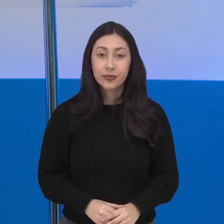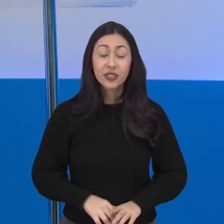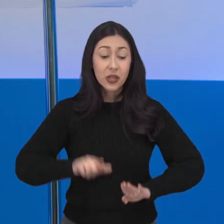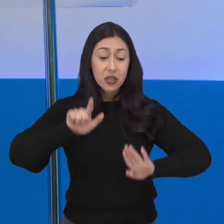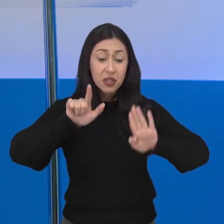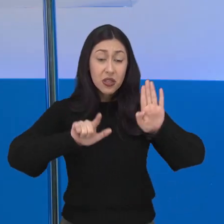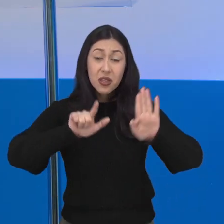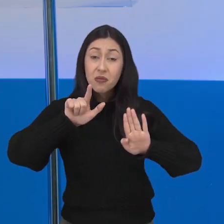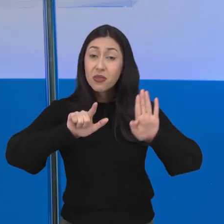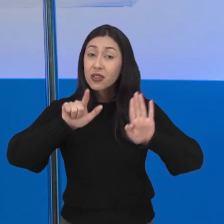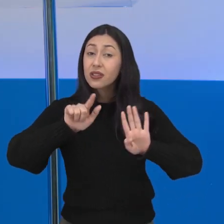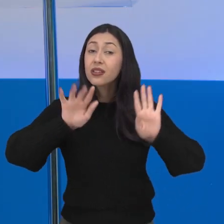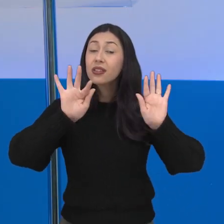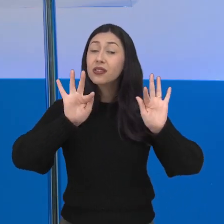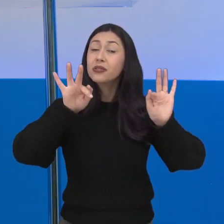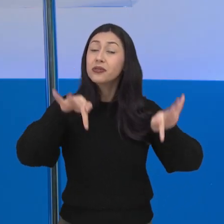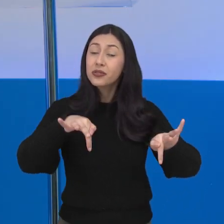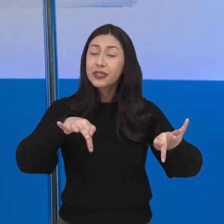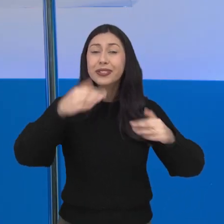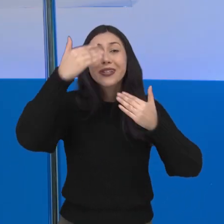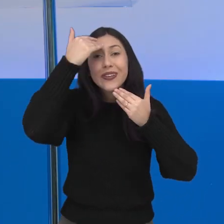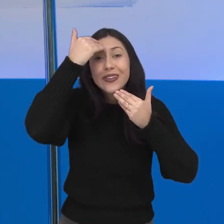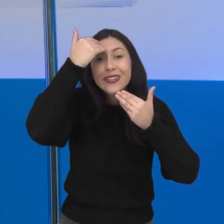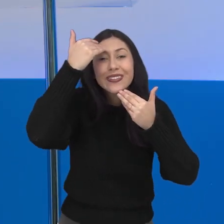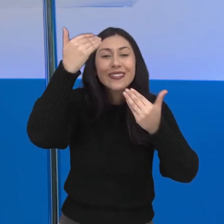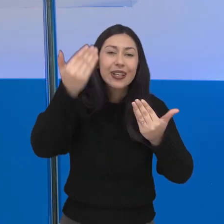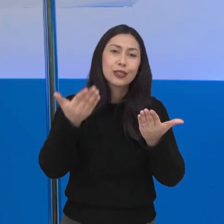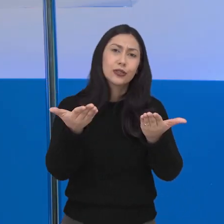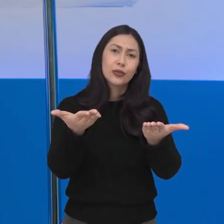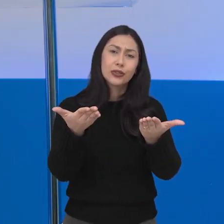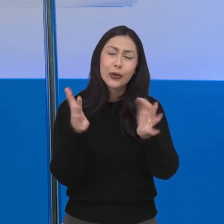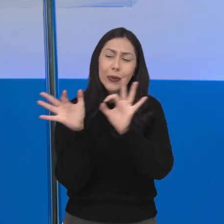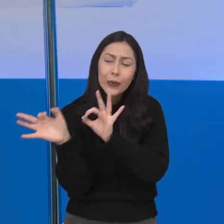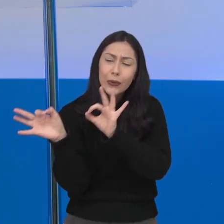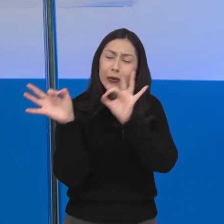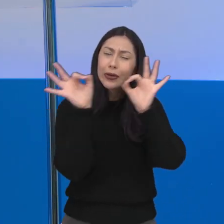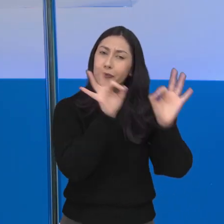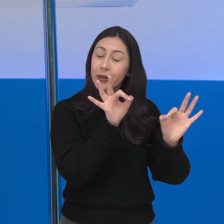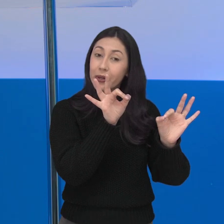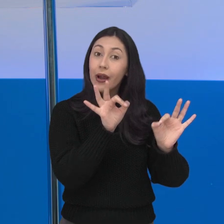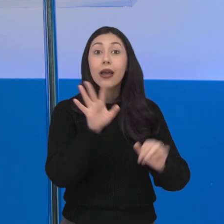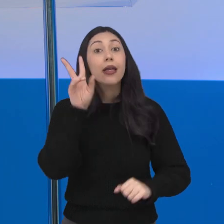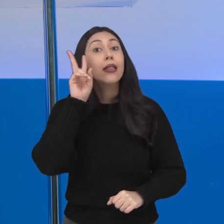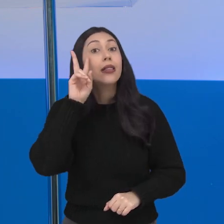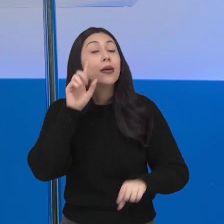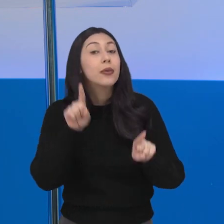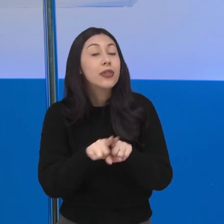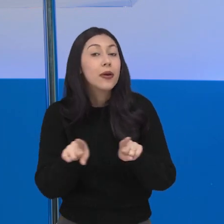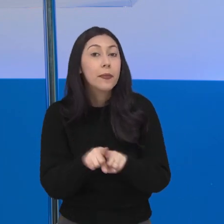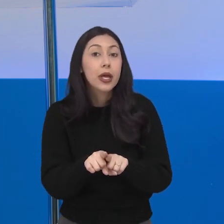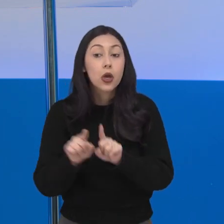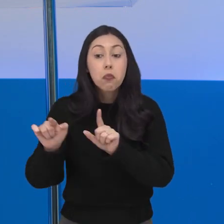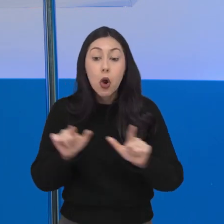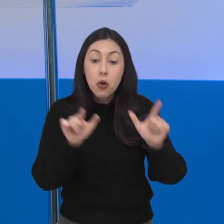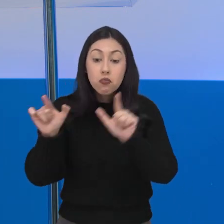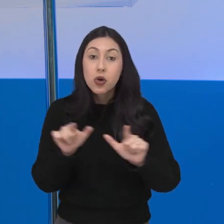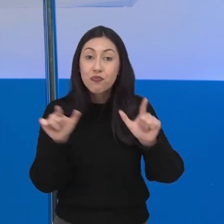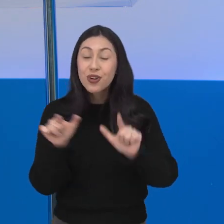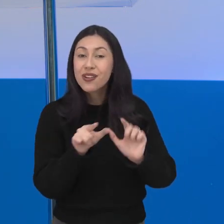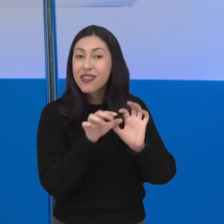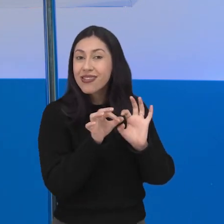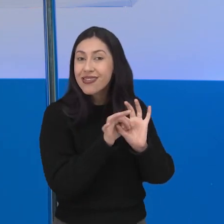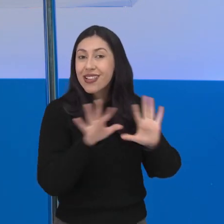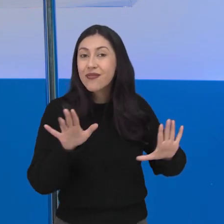E o Boletim Legislativo fica por aqui. Agradeço demais a sua companhia até aqui. Eu lembro também que toda a programação está